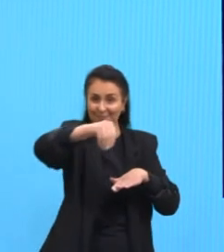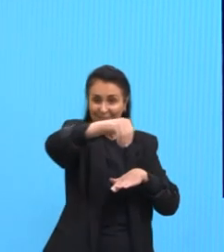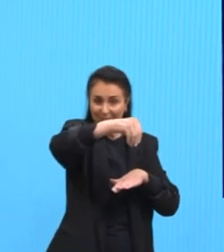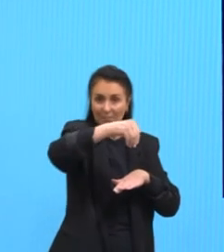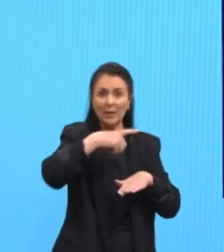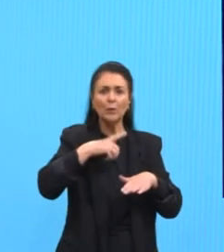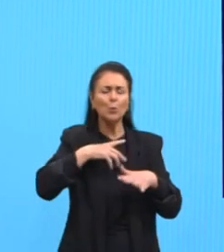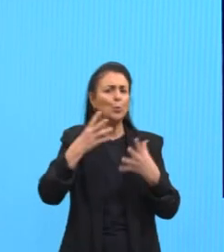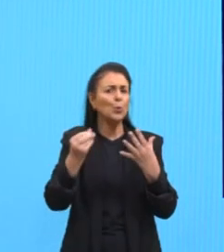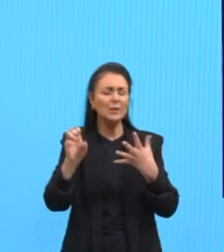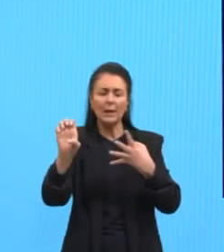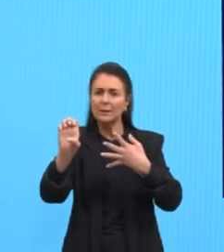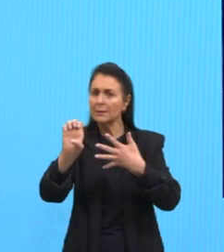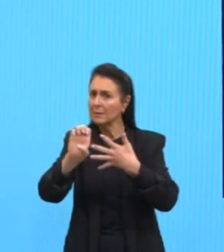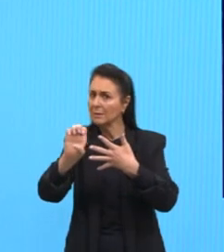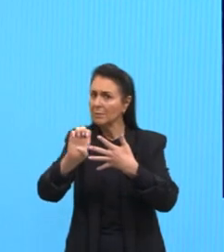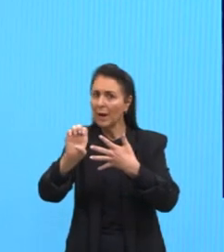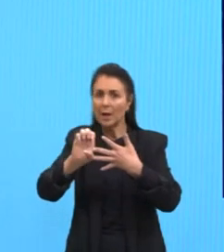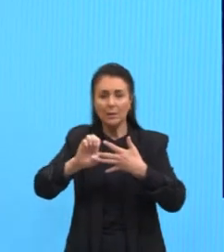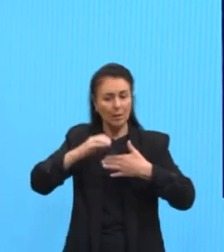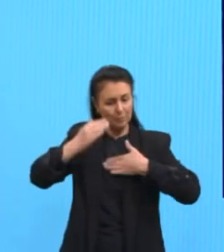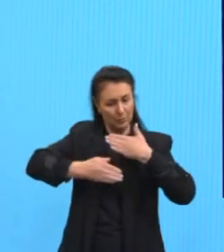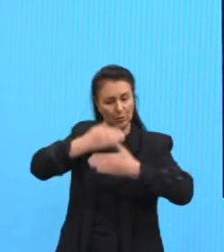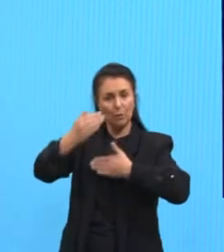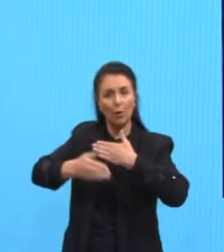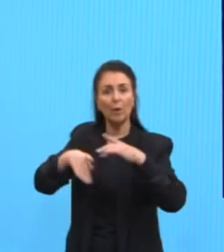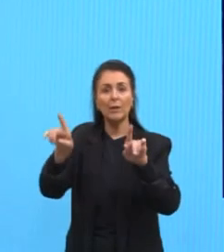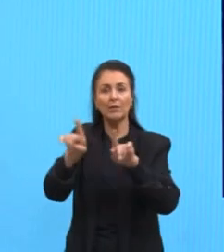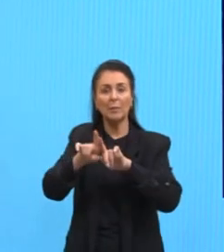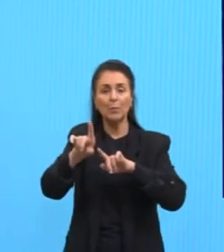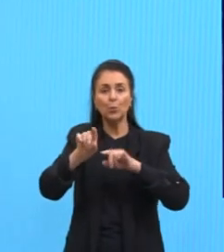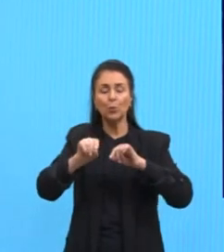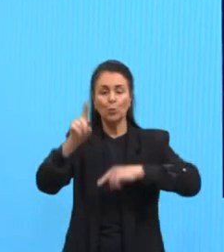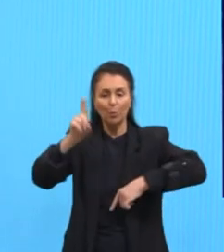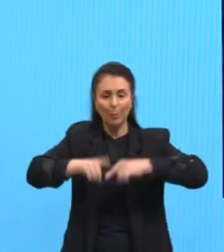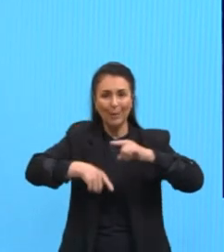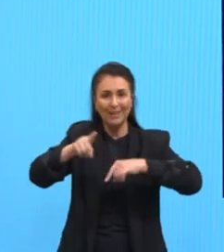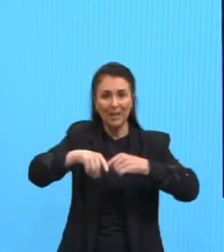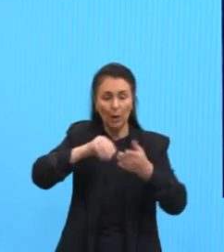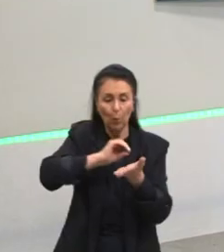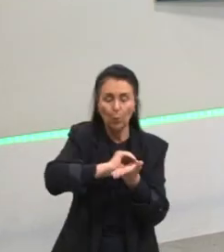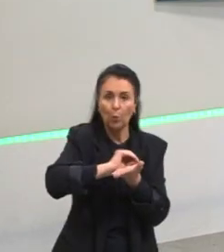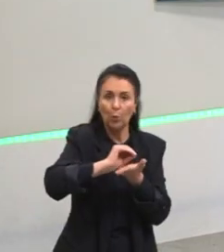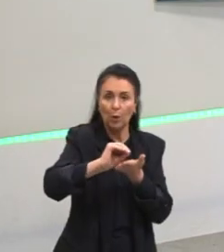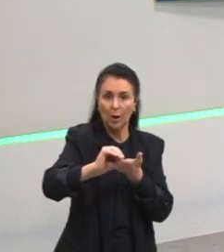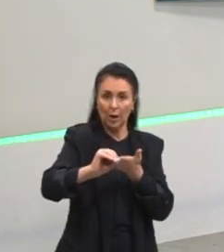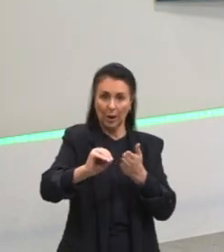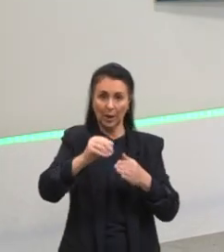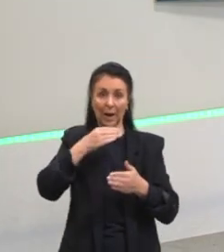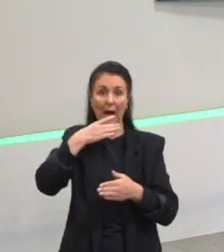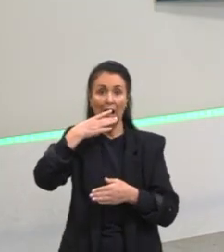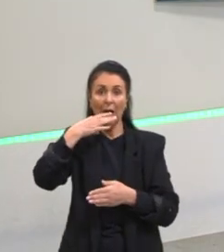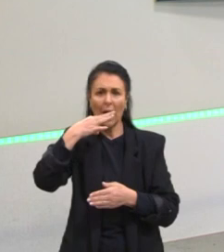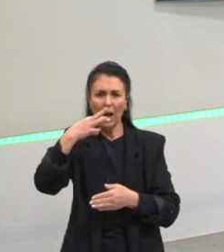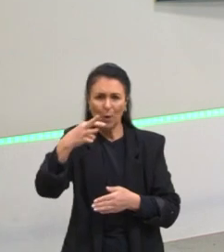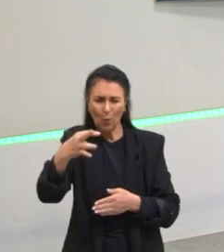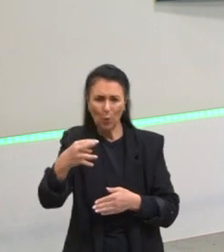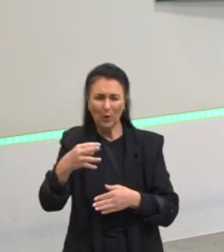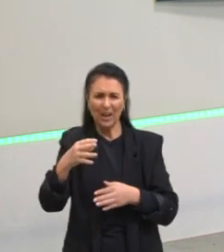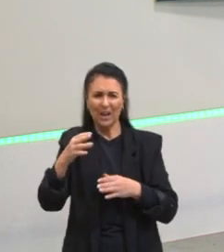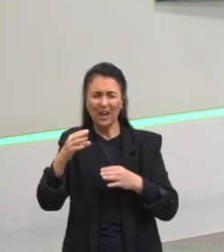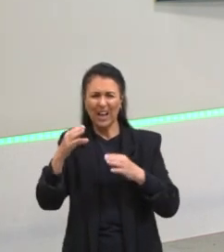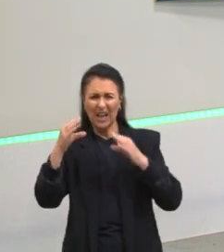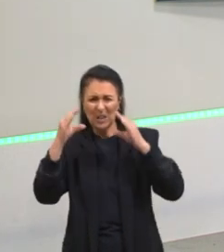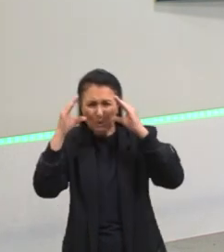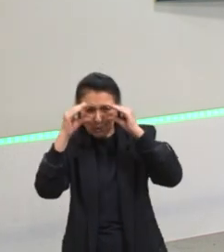se reproduzir nesse local muita matéria orgânica certo então a coloração dele é sempre bastante preta